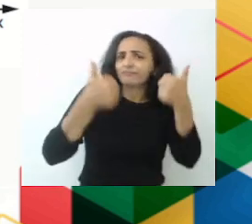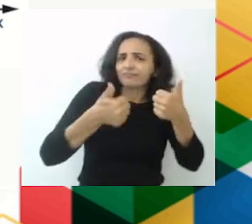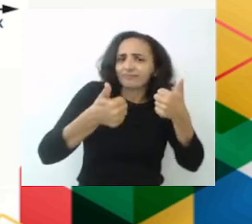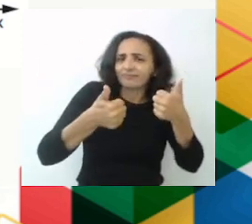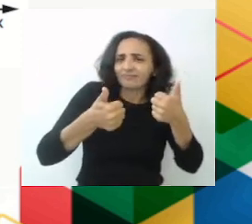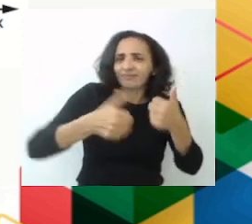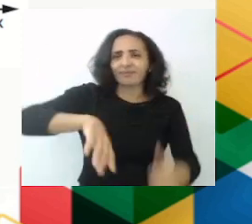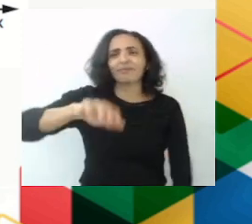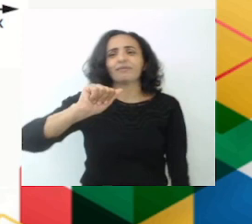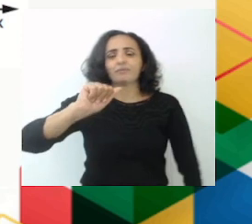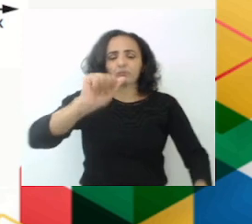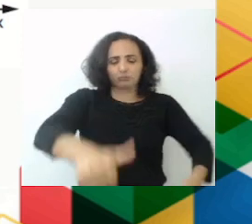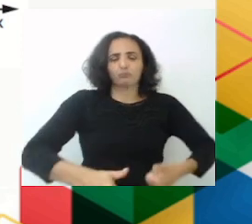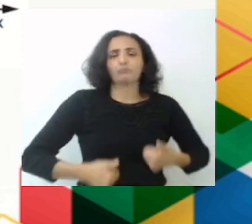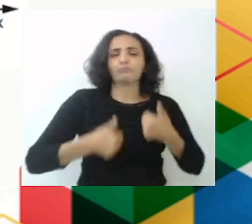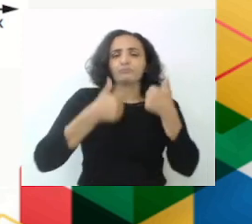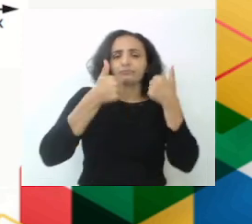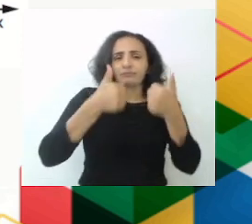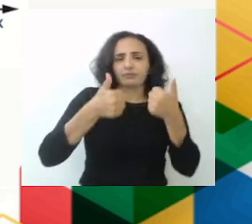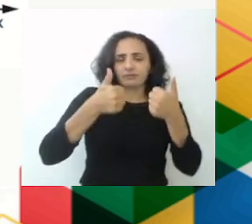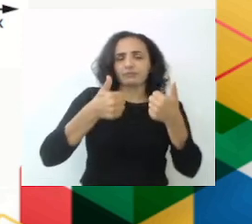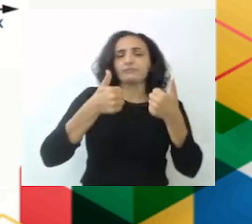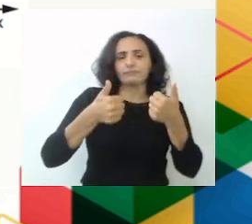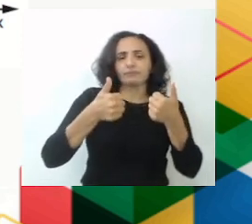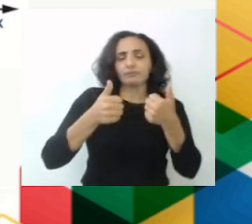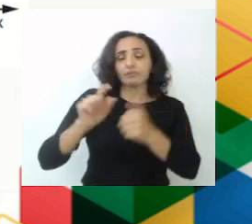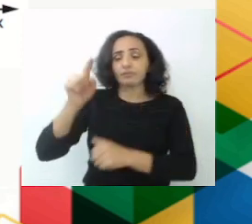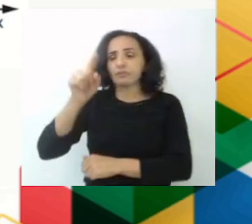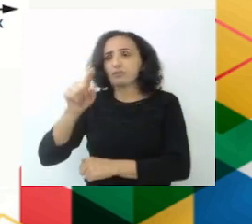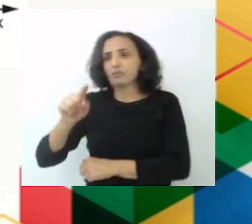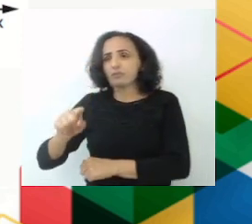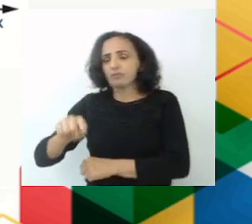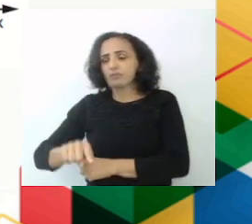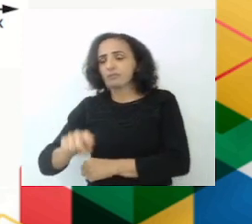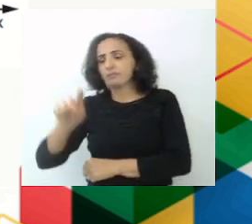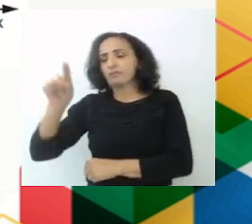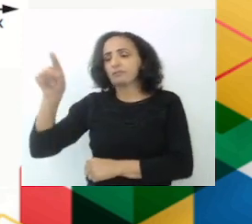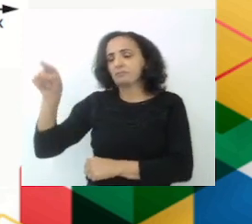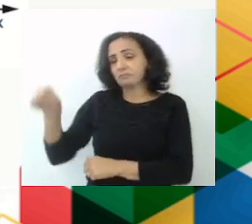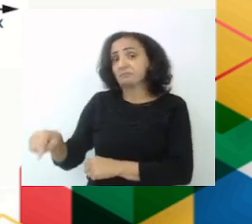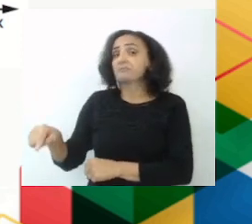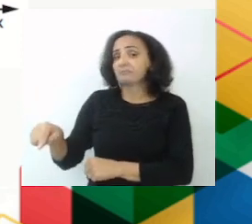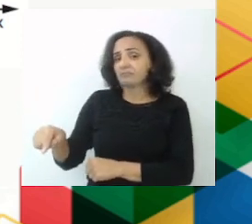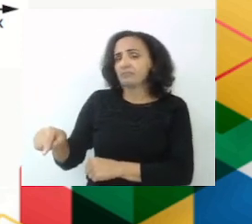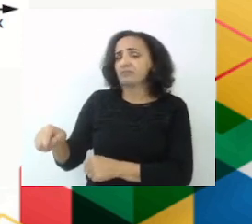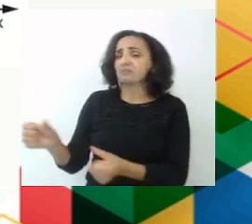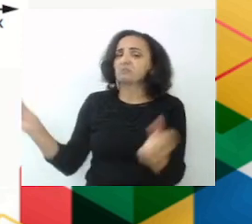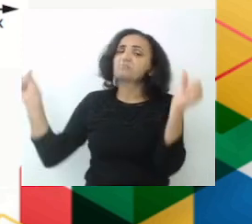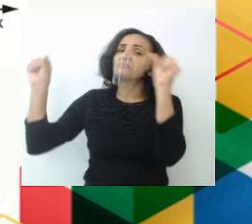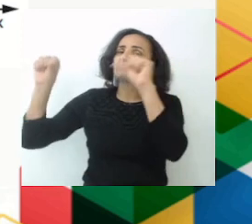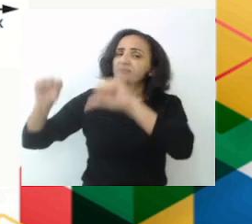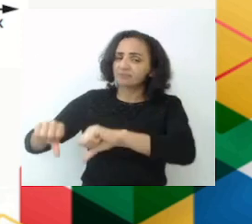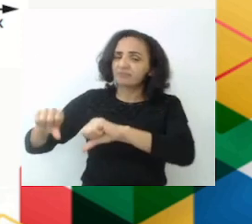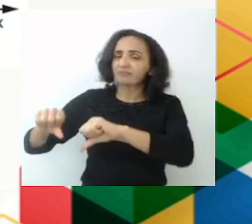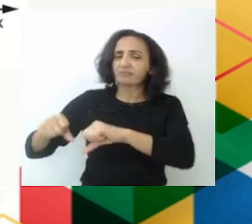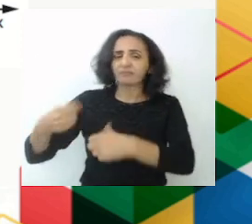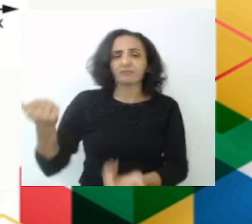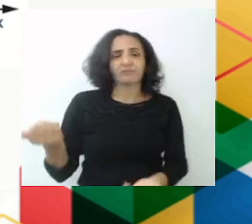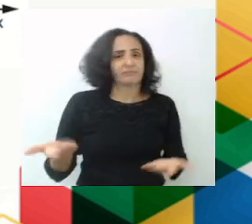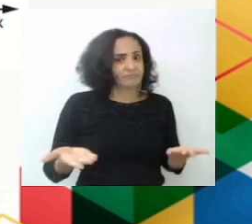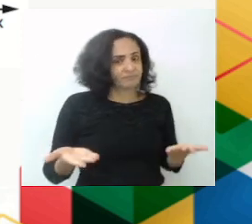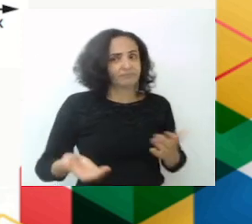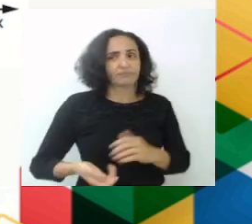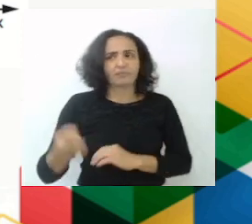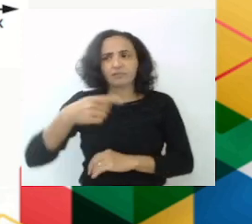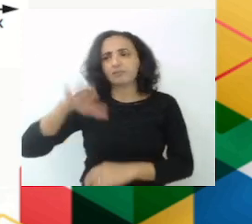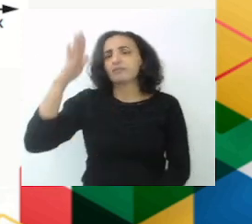positivo, eu estou para cima. Se meu astral está negativo, eu estou para baixo.